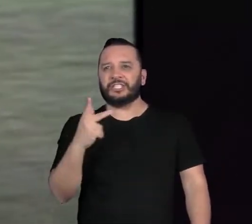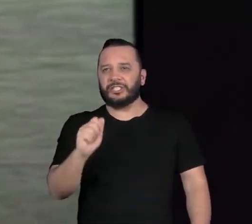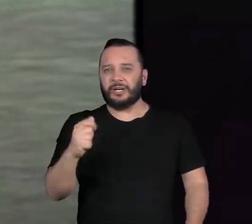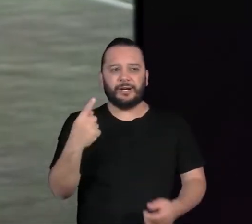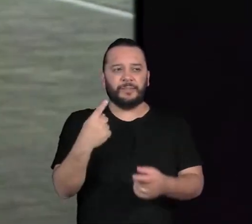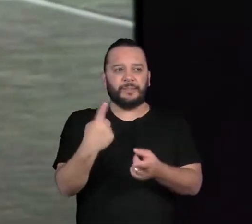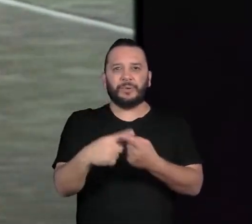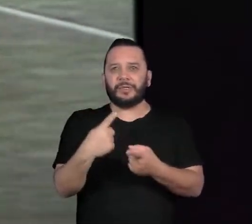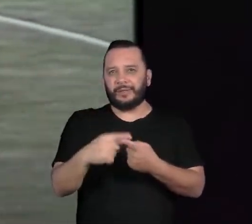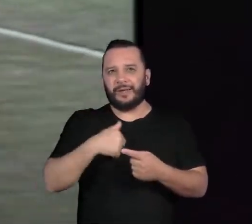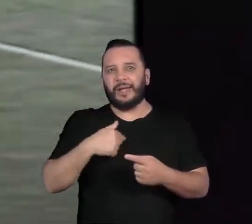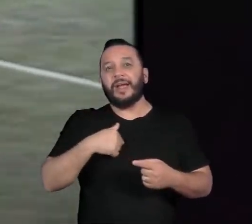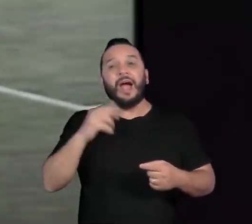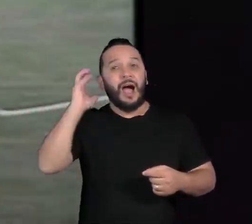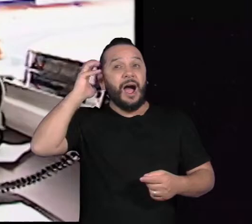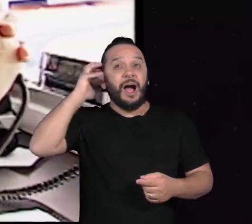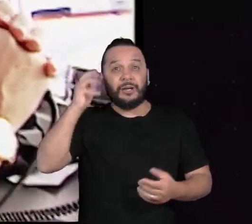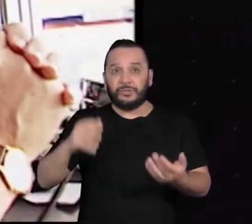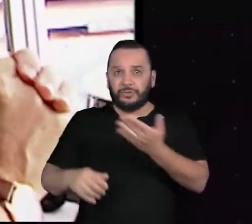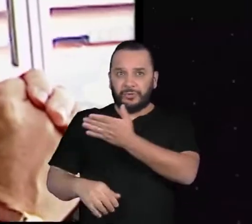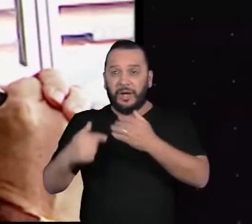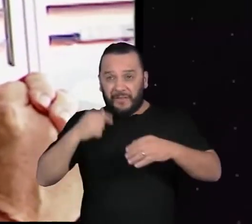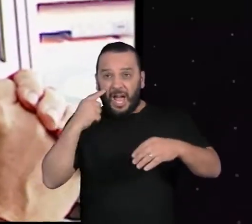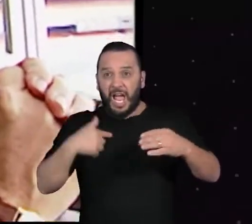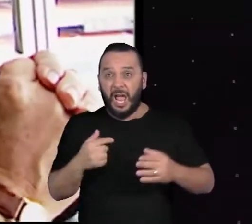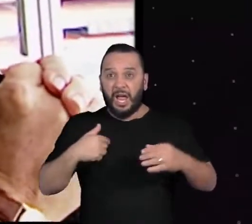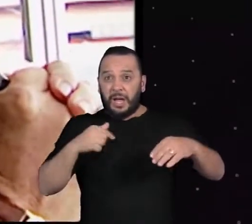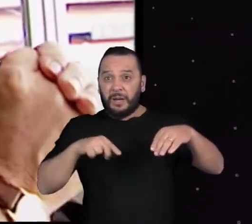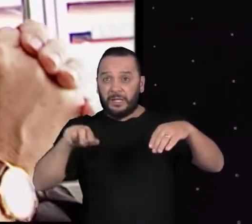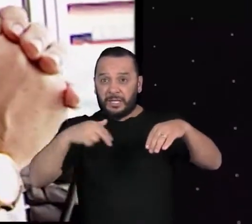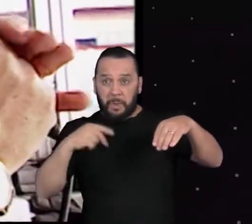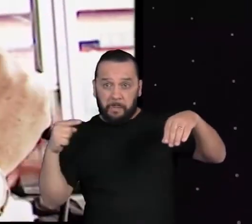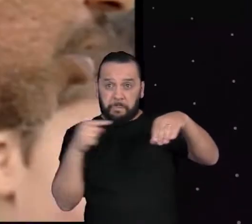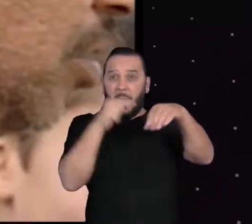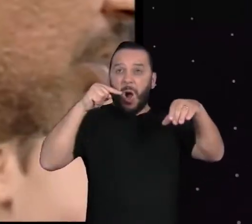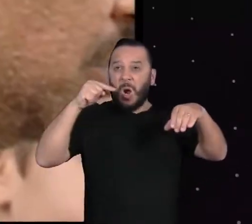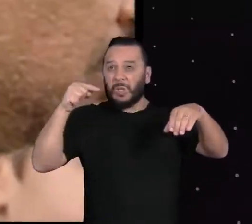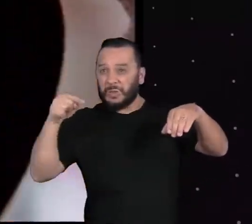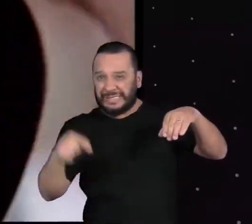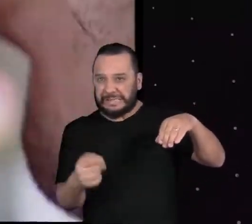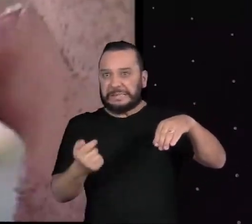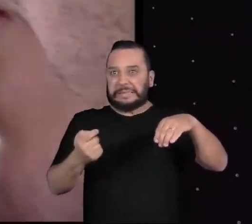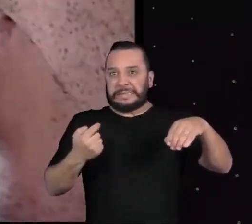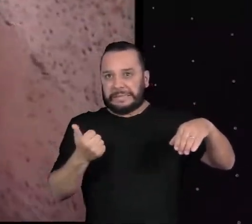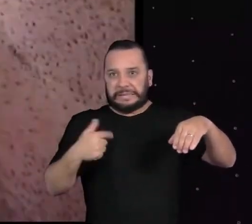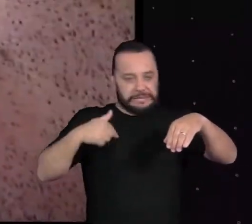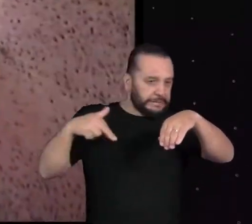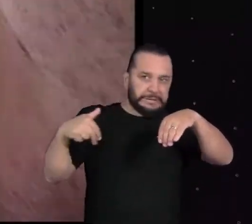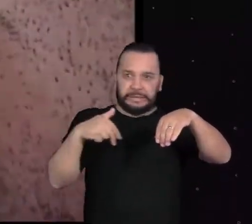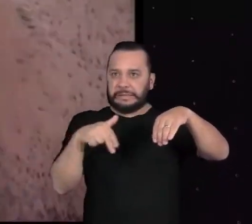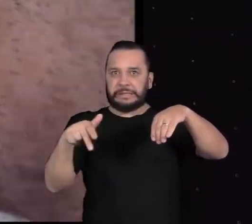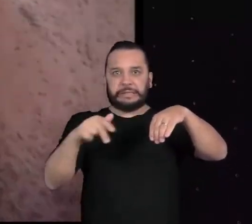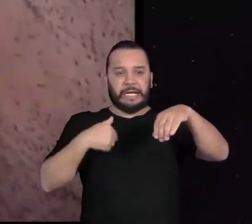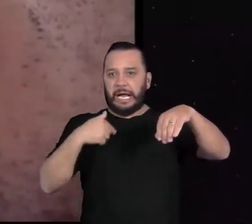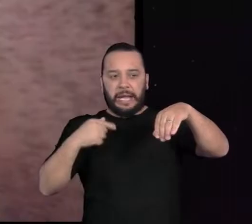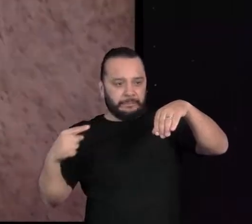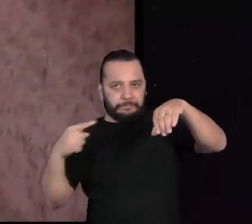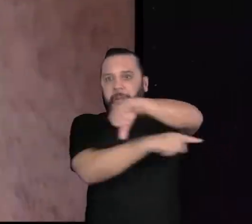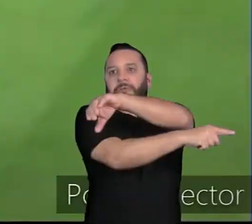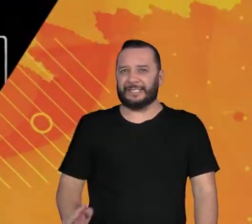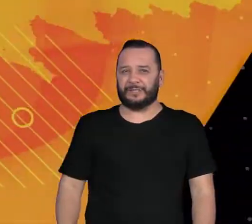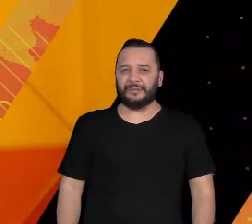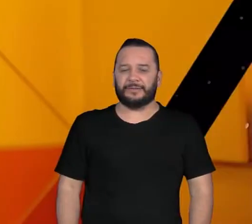transmissões do rádio. Voltou pra mim, para o Vasco, bateu o e a bola foi embora pela linha de fundo. O árbitro vai